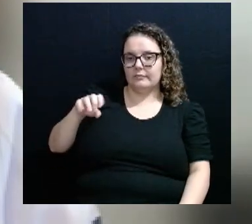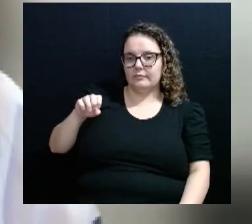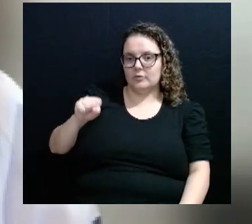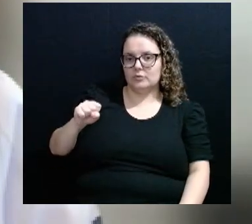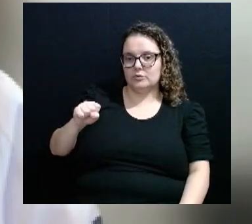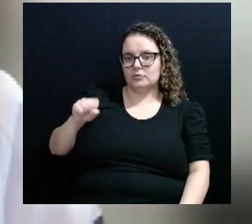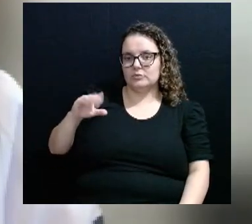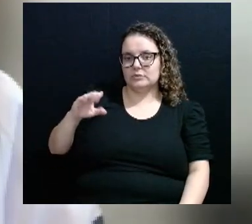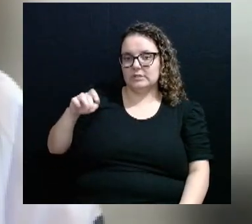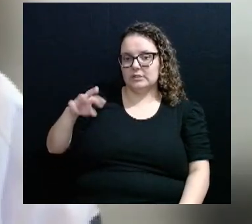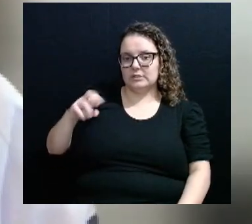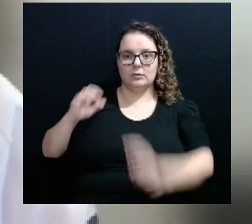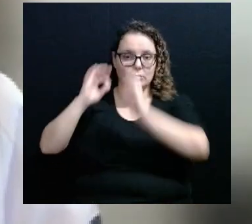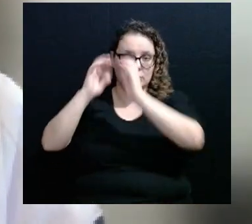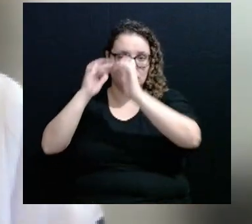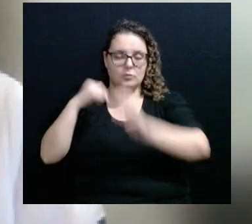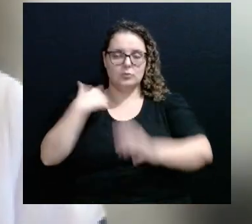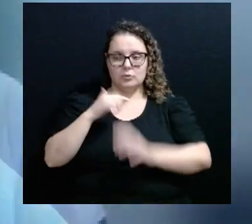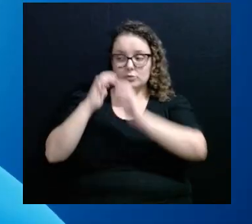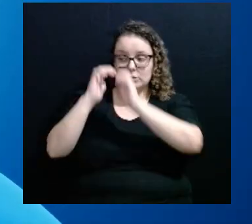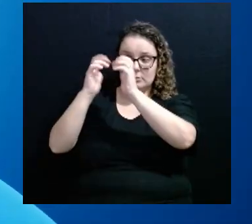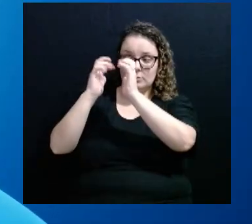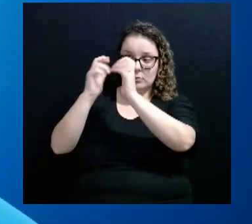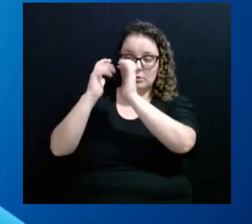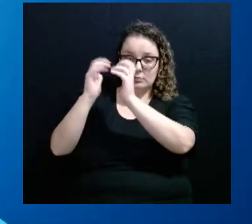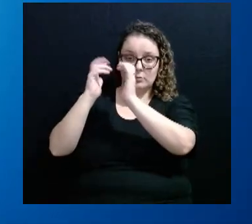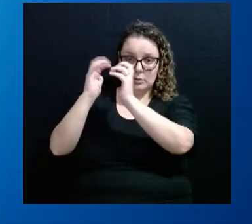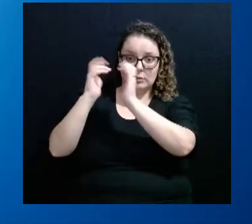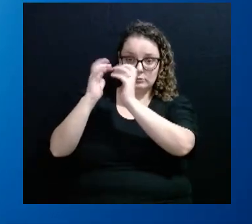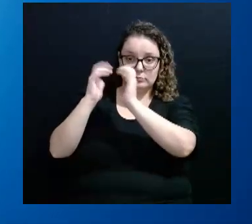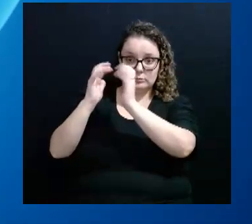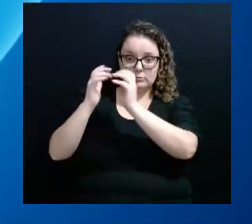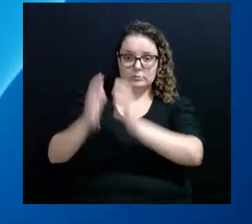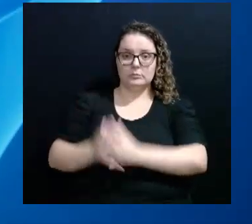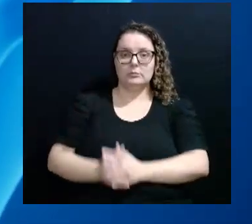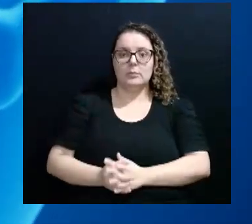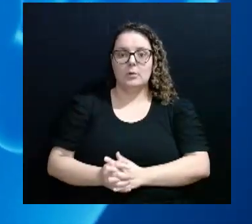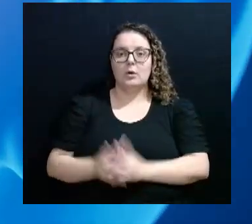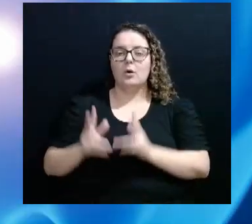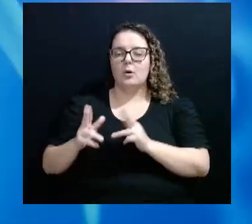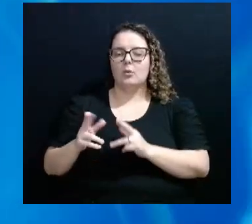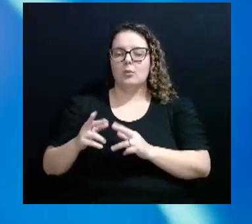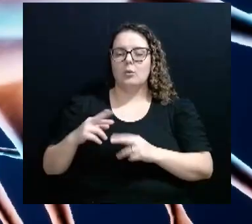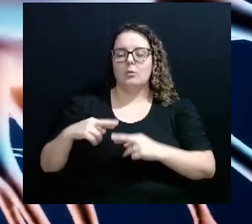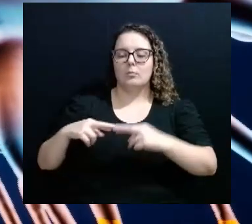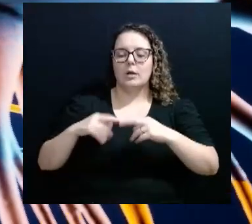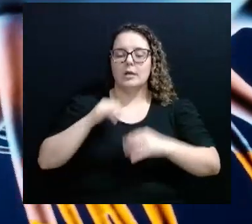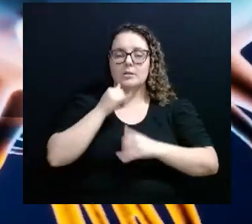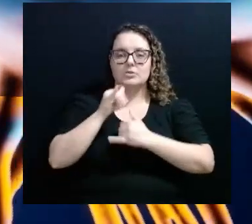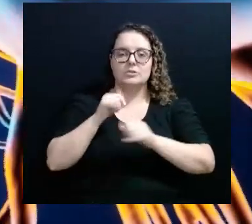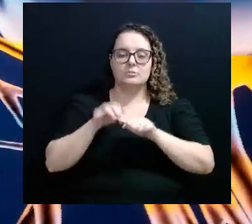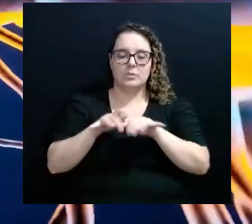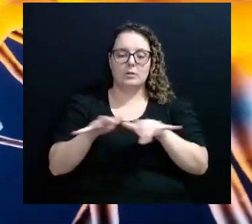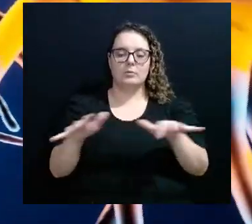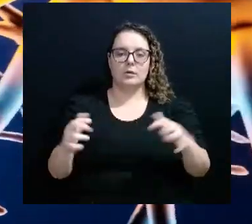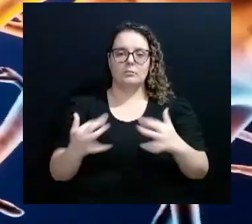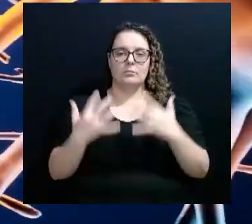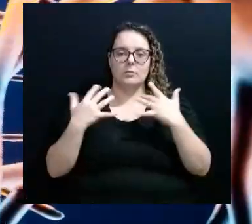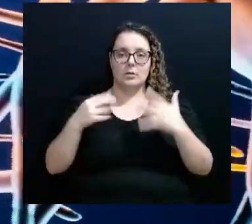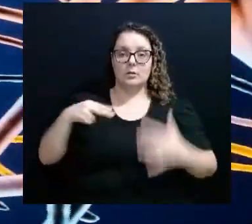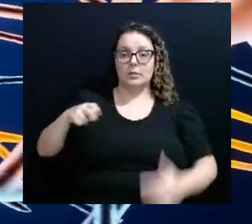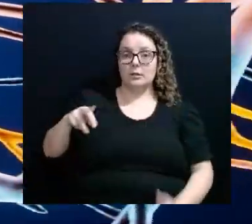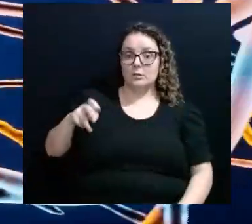nervoso central, no cérebro. O cérebro da gente funciona mais ou menos como uma rede elétrica de